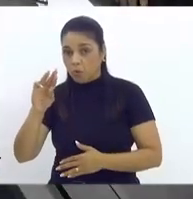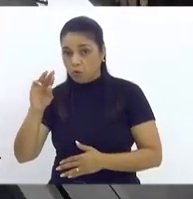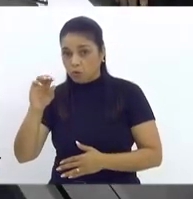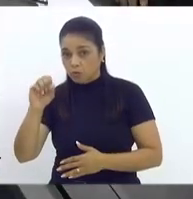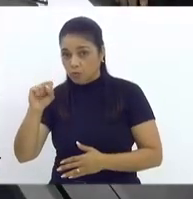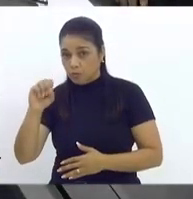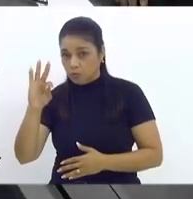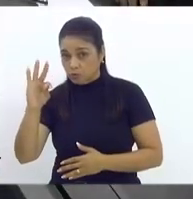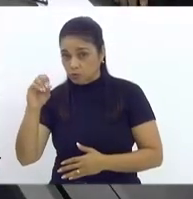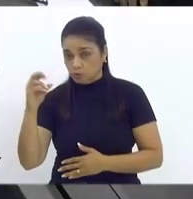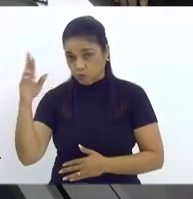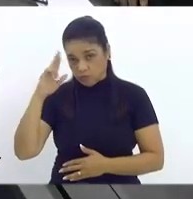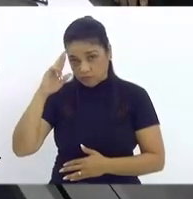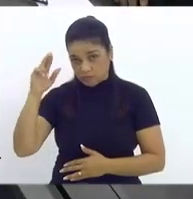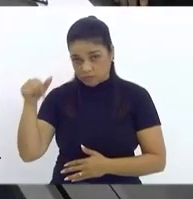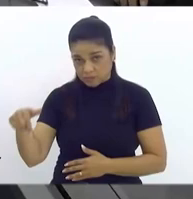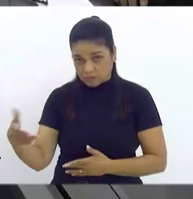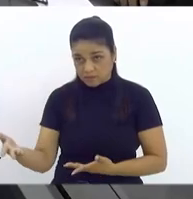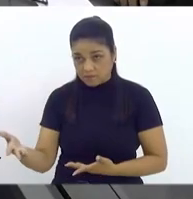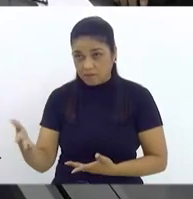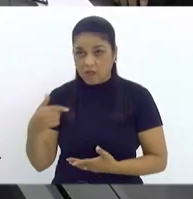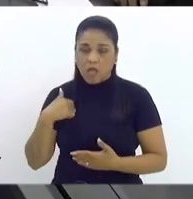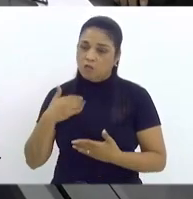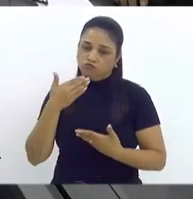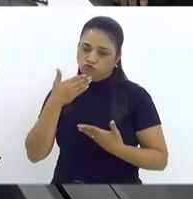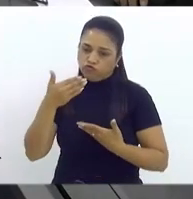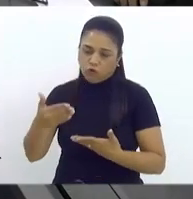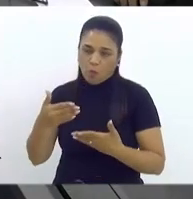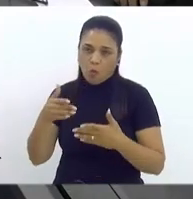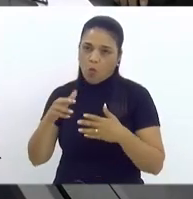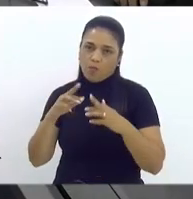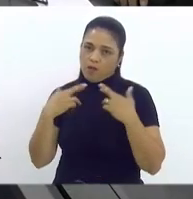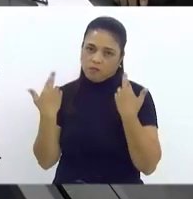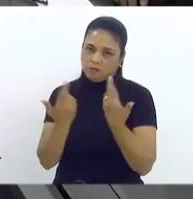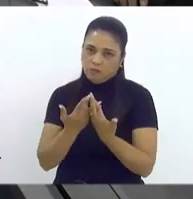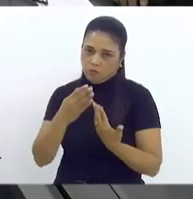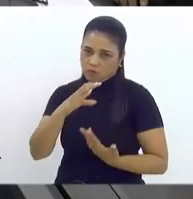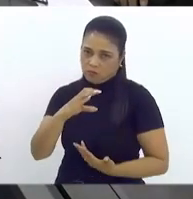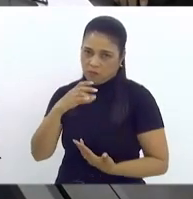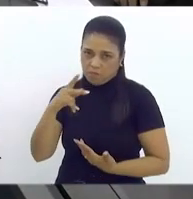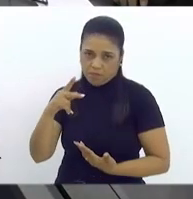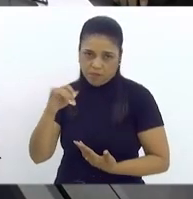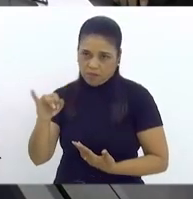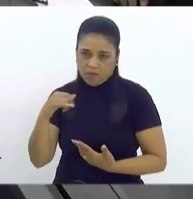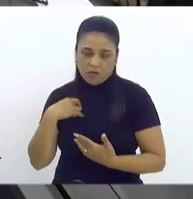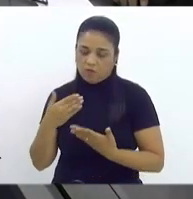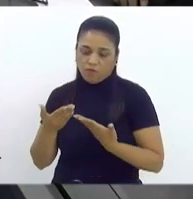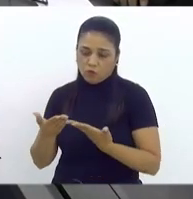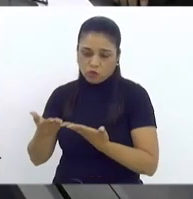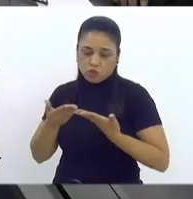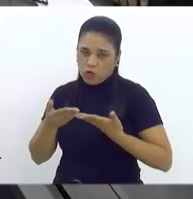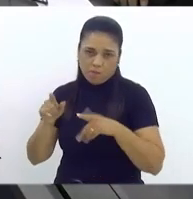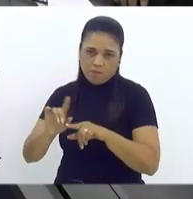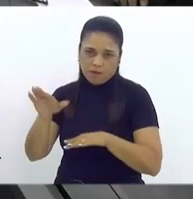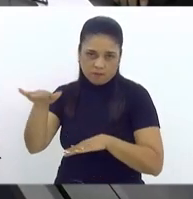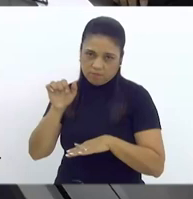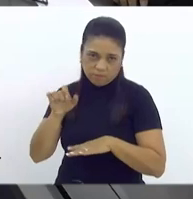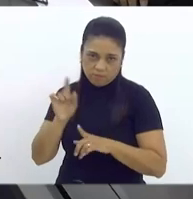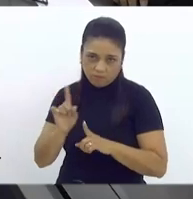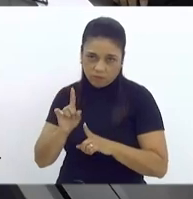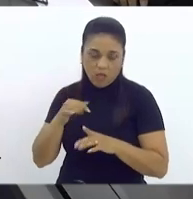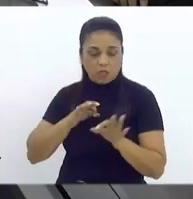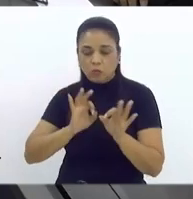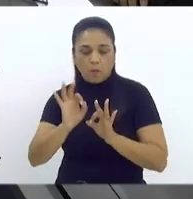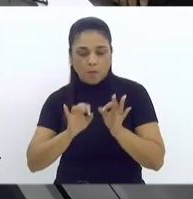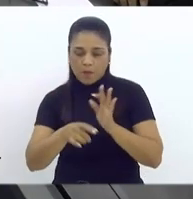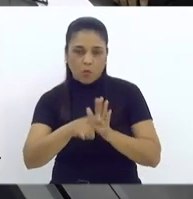doutor Harima. Ela não foi convocada para essa audiência, ela se coloca à disposição para prestar os esclarecimentos, e ela não foi convocada e ela não se preparou